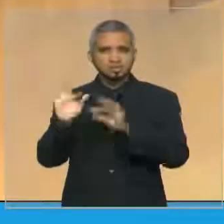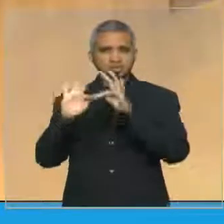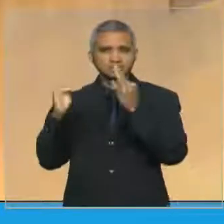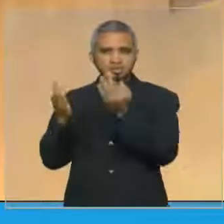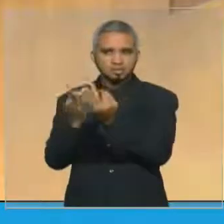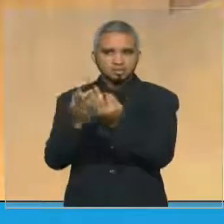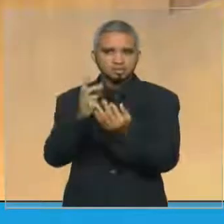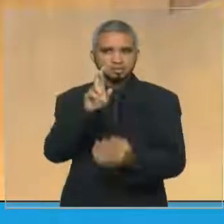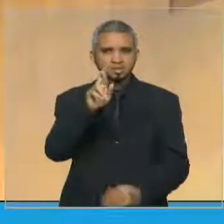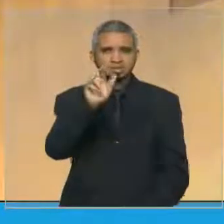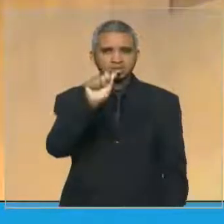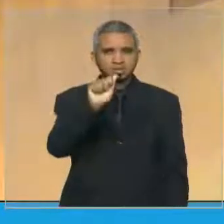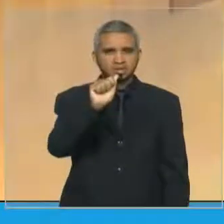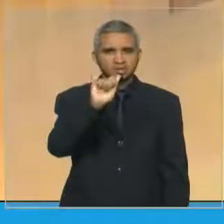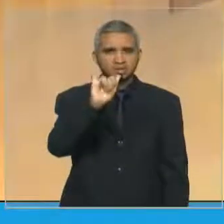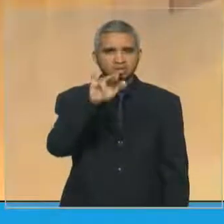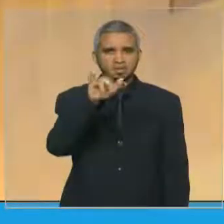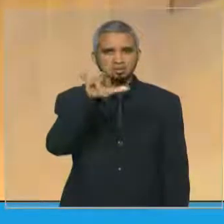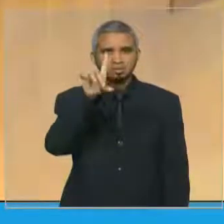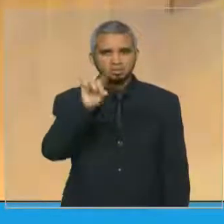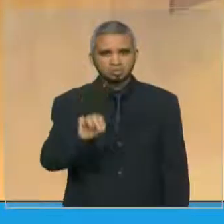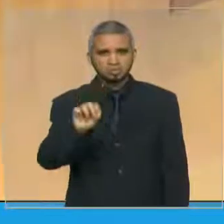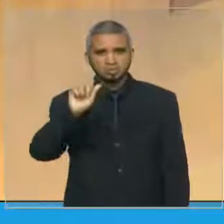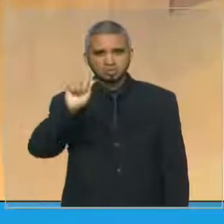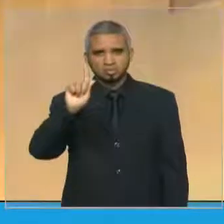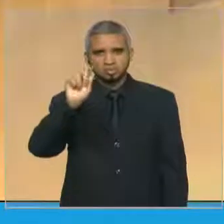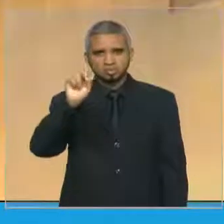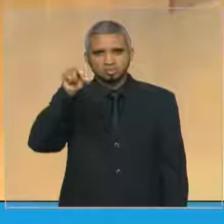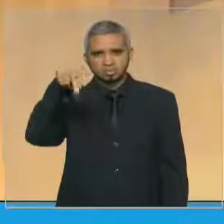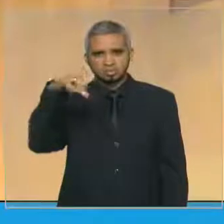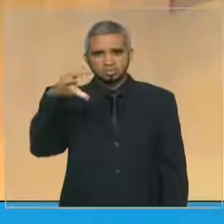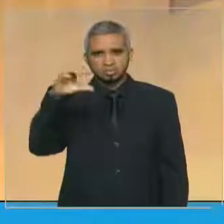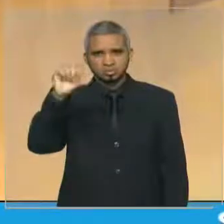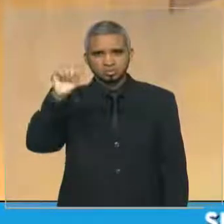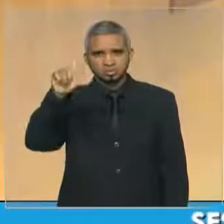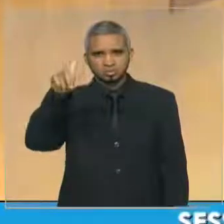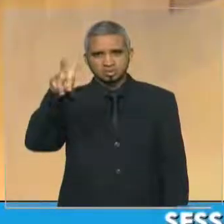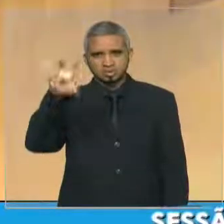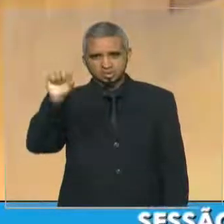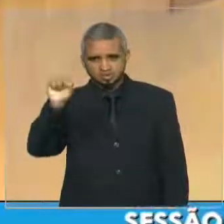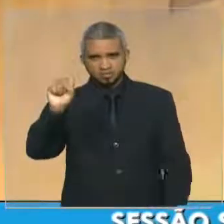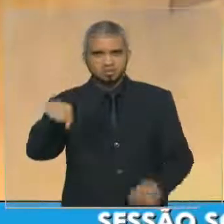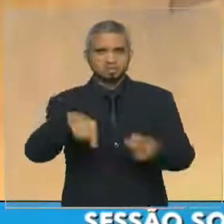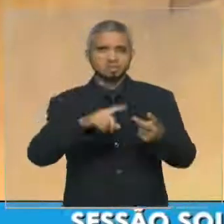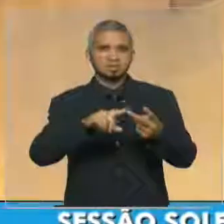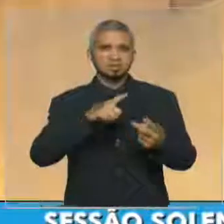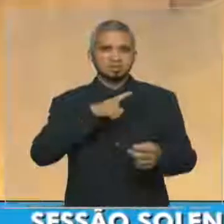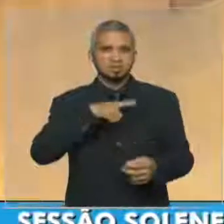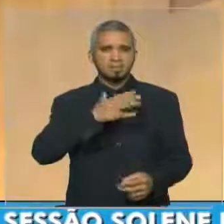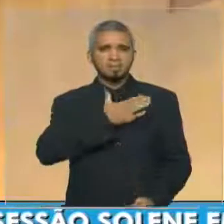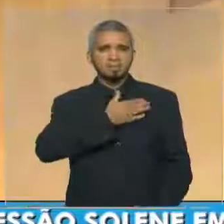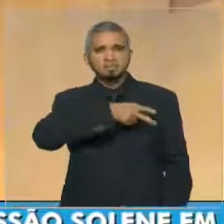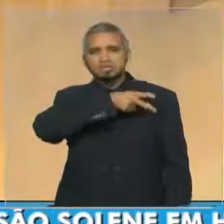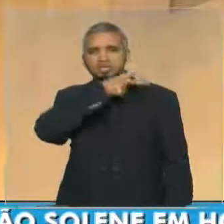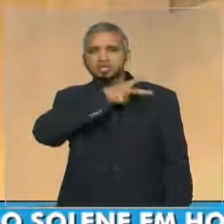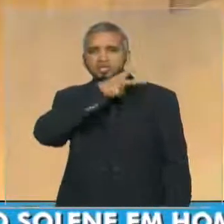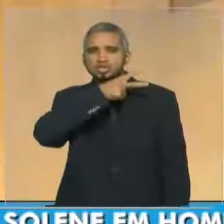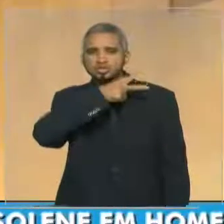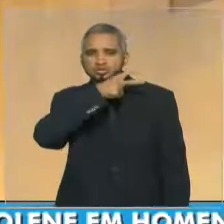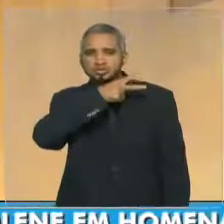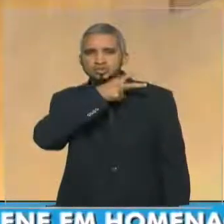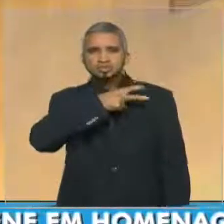Walter Castro Silva, histórias do meu bisavô, meu tio-avô, aliás, irmão do meu